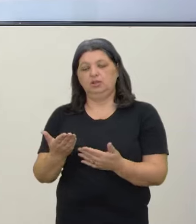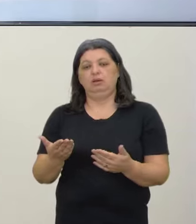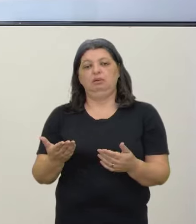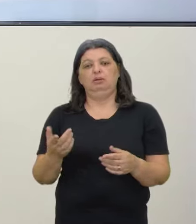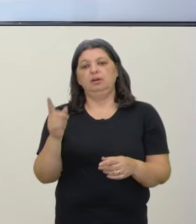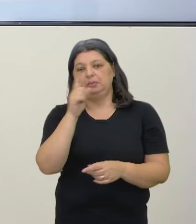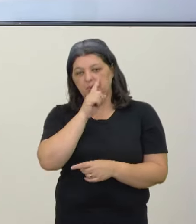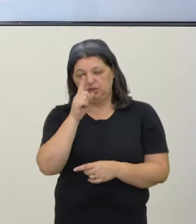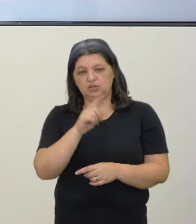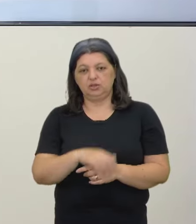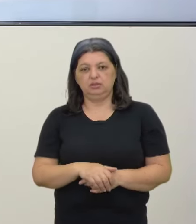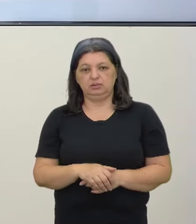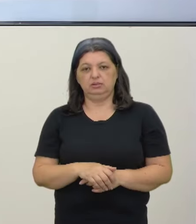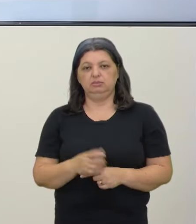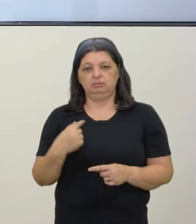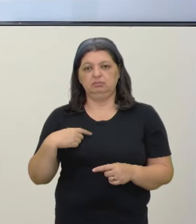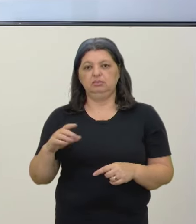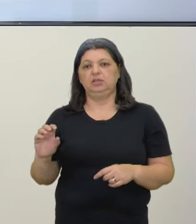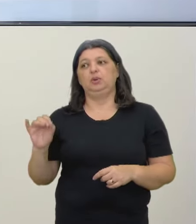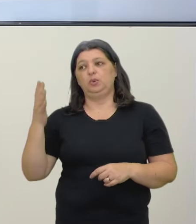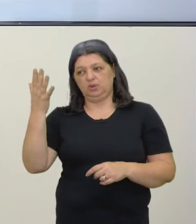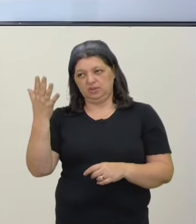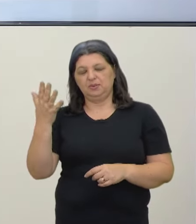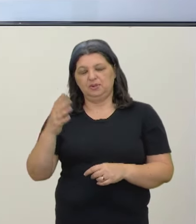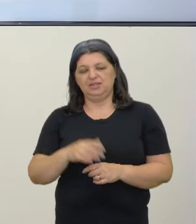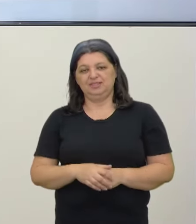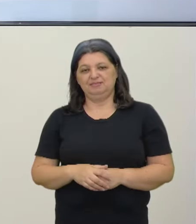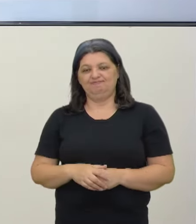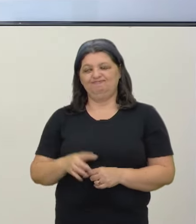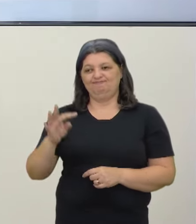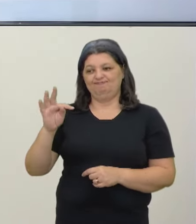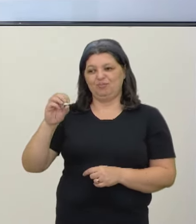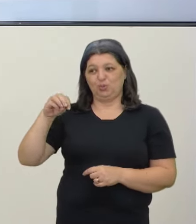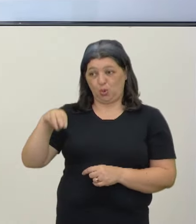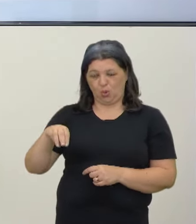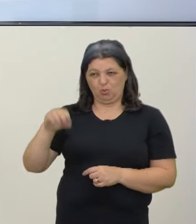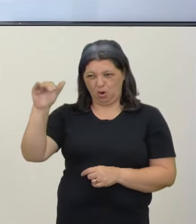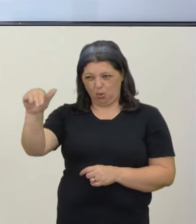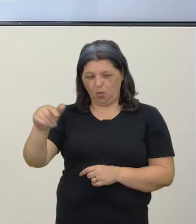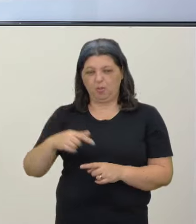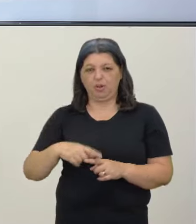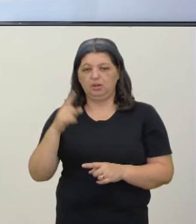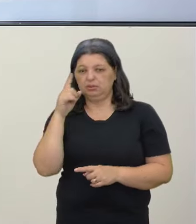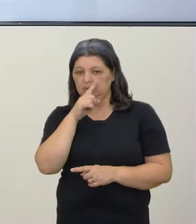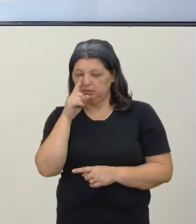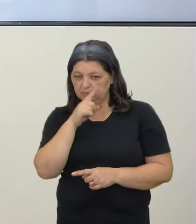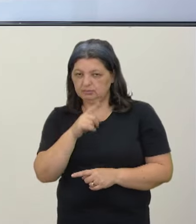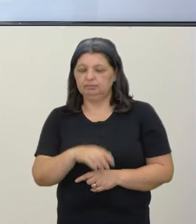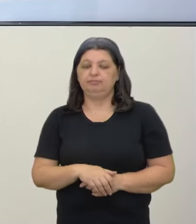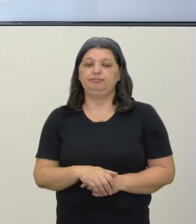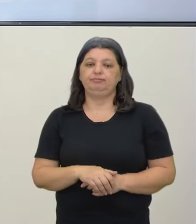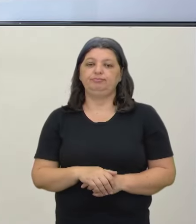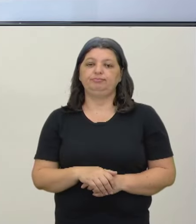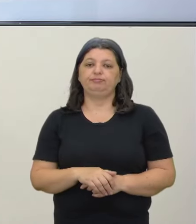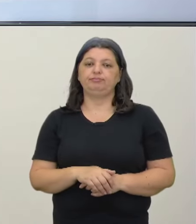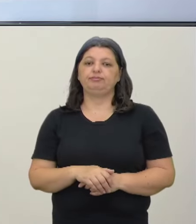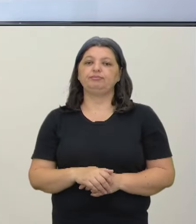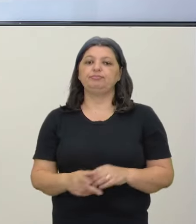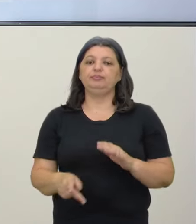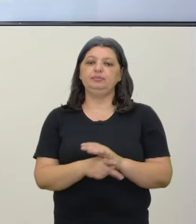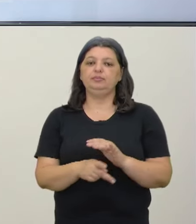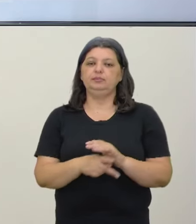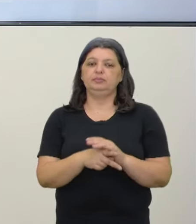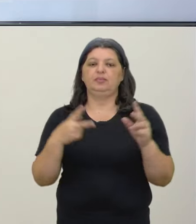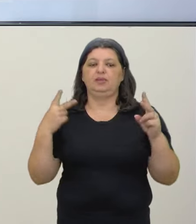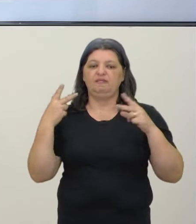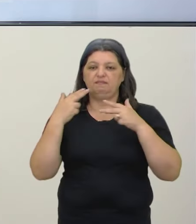ter uma ação, né? Vai ter uma consequência em cima do Tom. Então, calúnia, difamação, que é você mentir, né? Espalhar histórias e